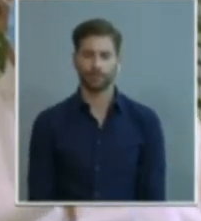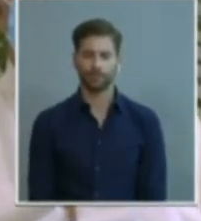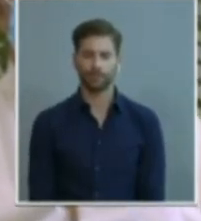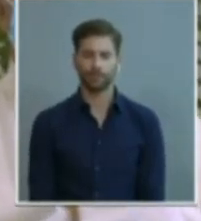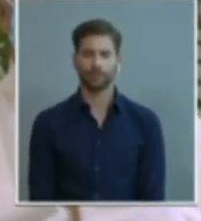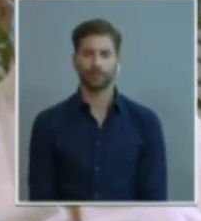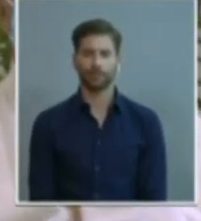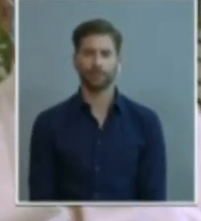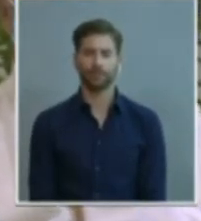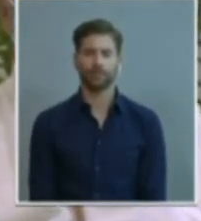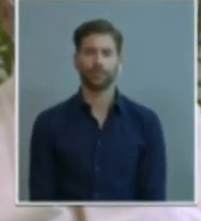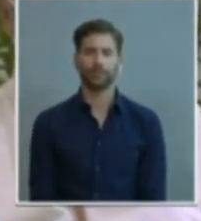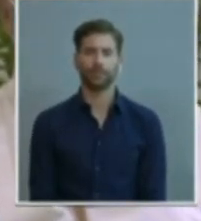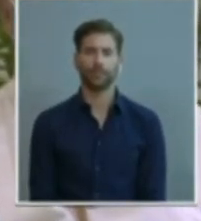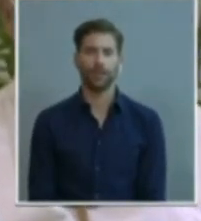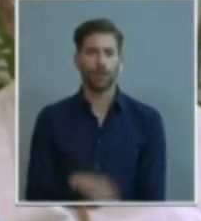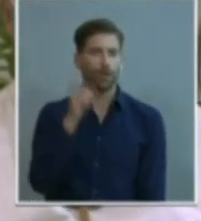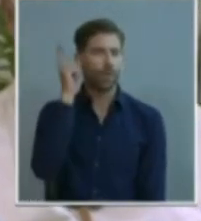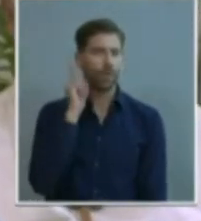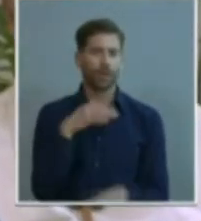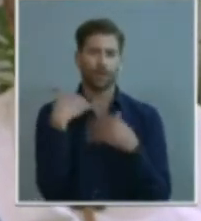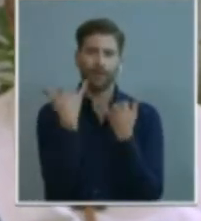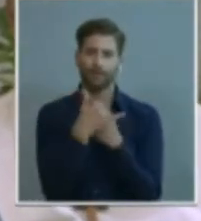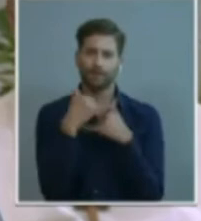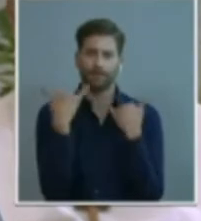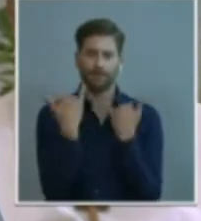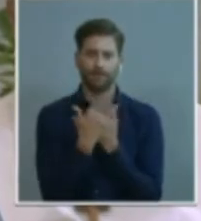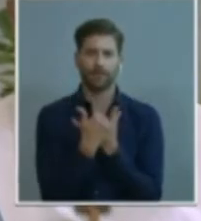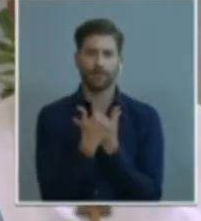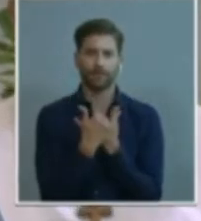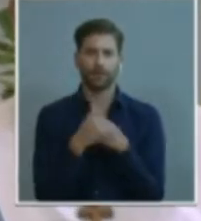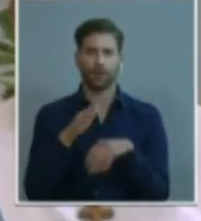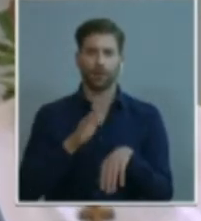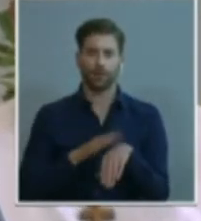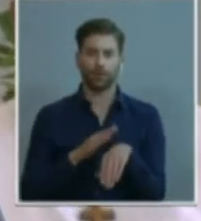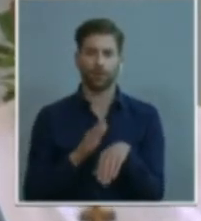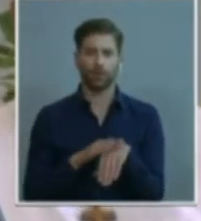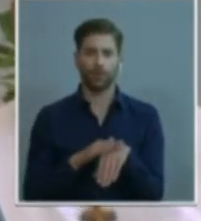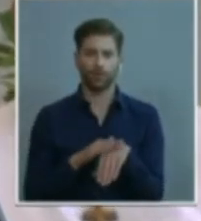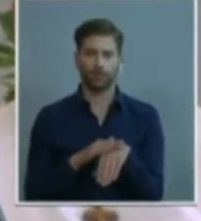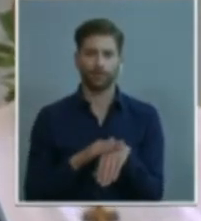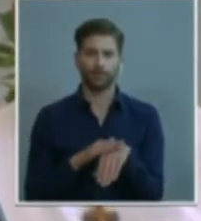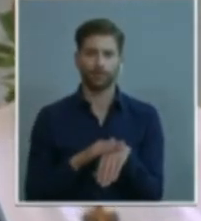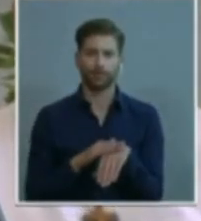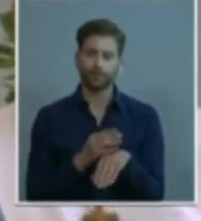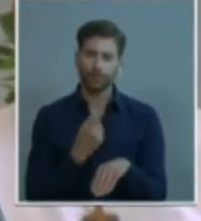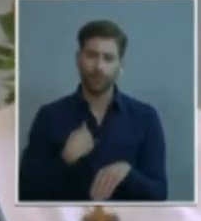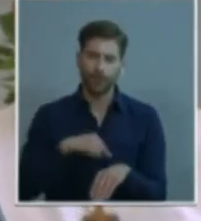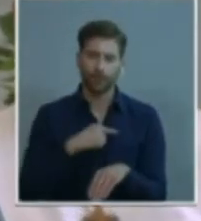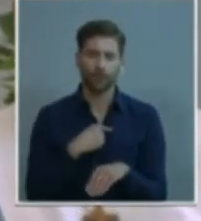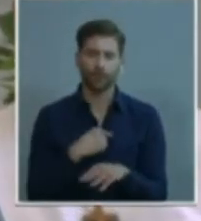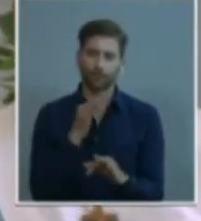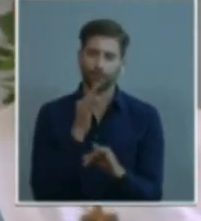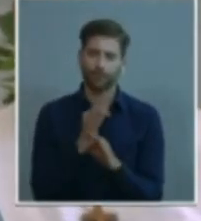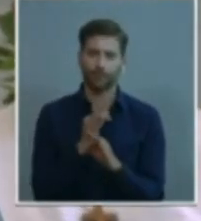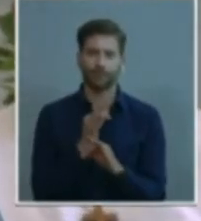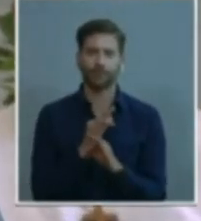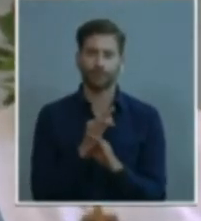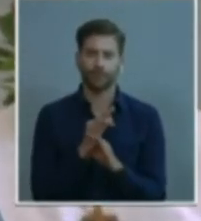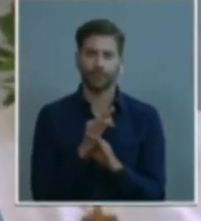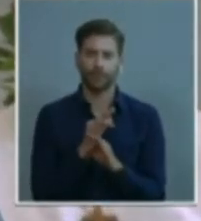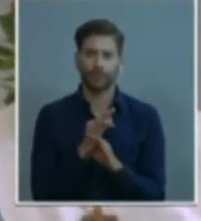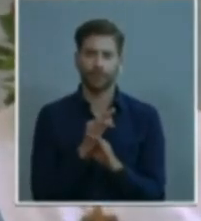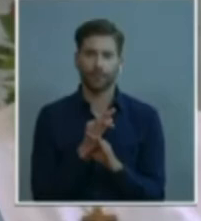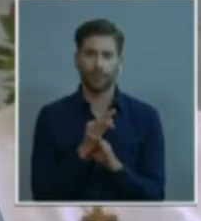é dia de alegria, porque celebramos a